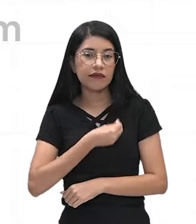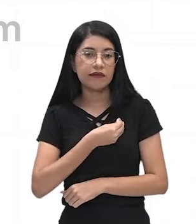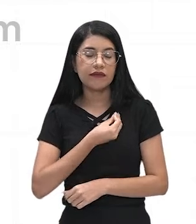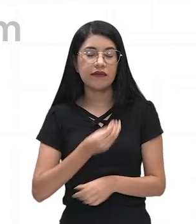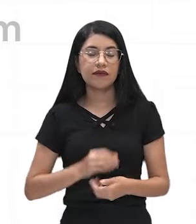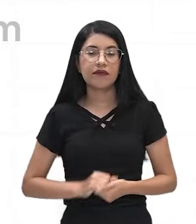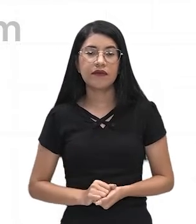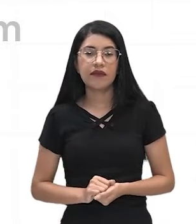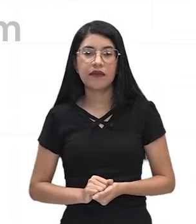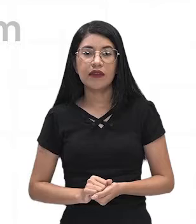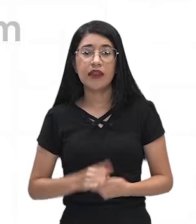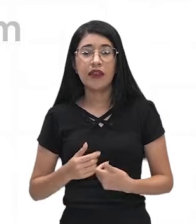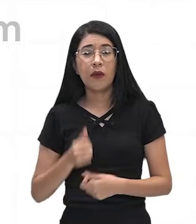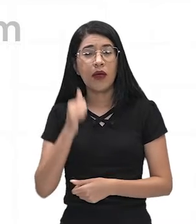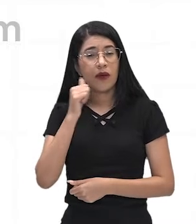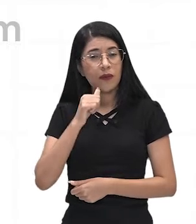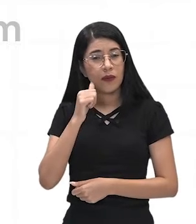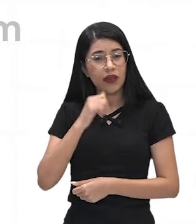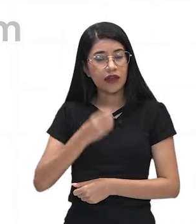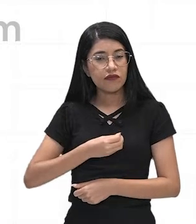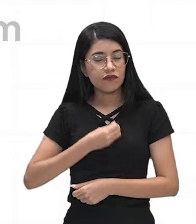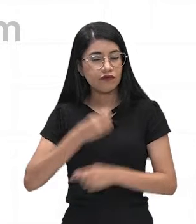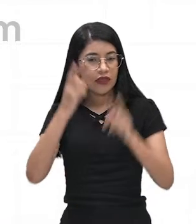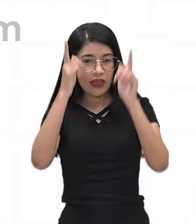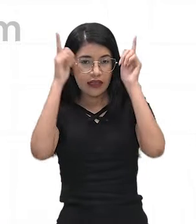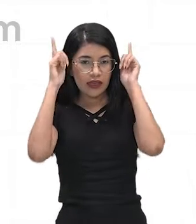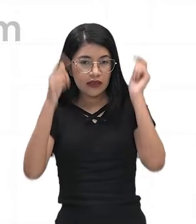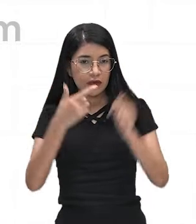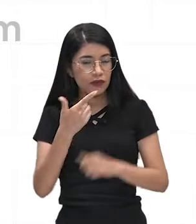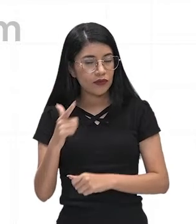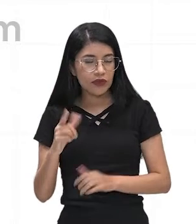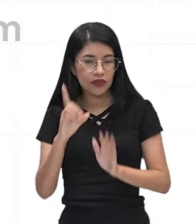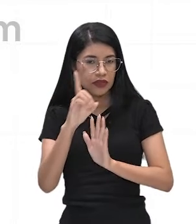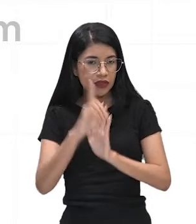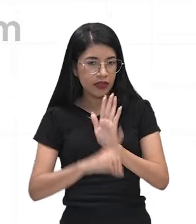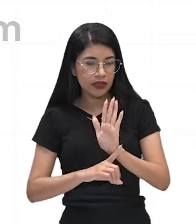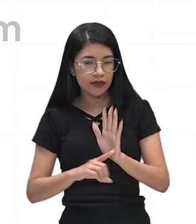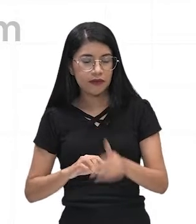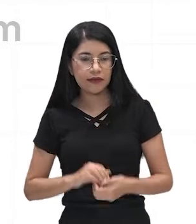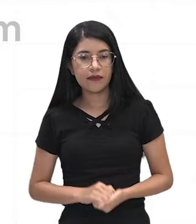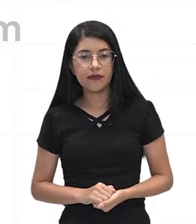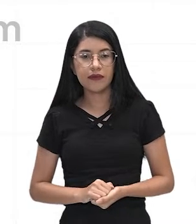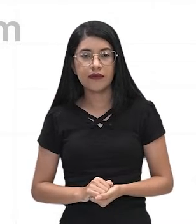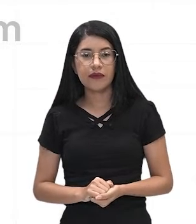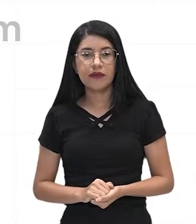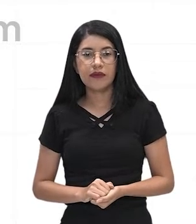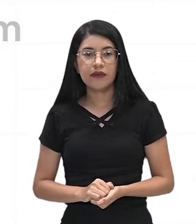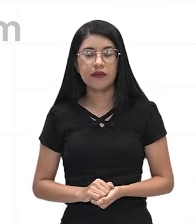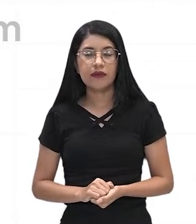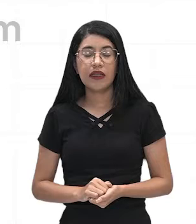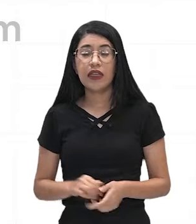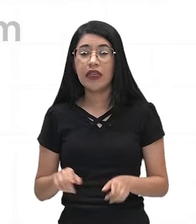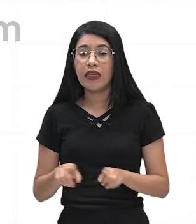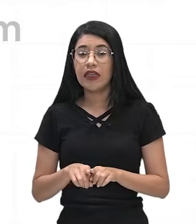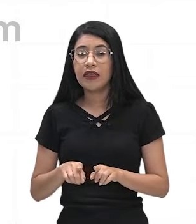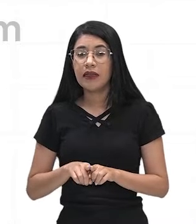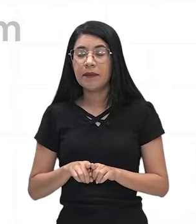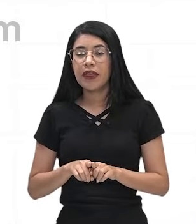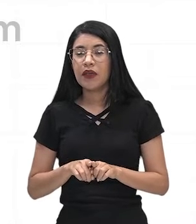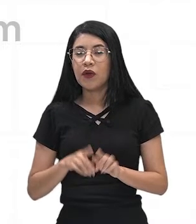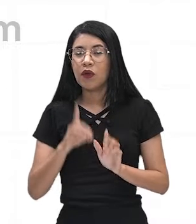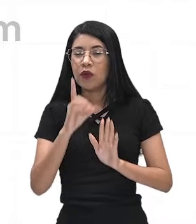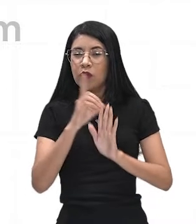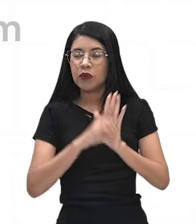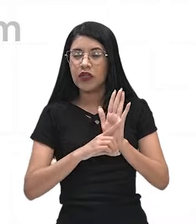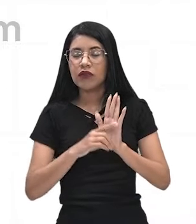essa mulher na Grécia, ela não tinha muitos direitos e, principalmente, quando esses